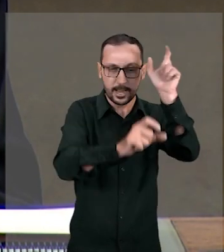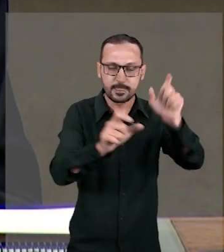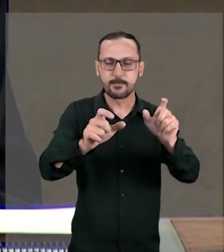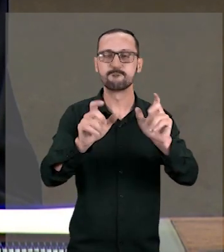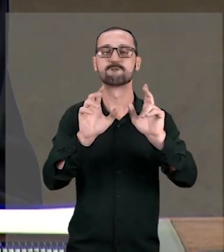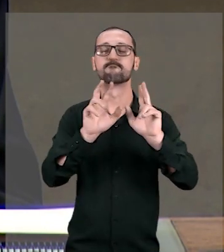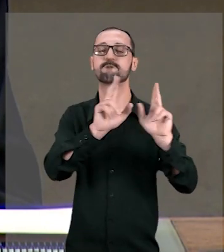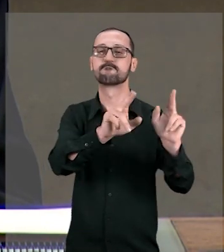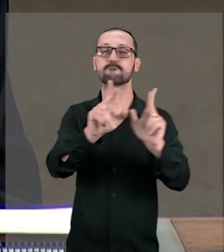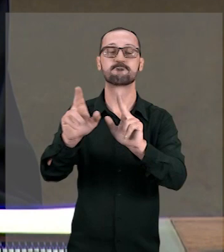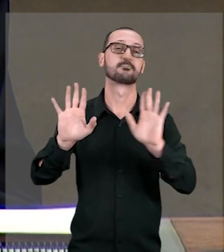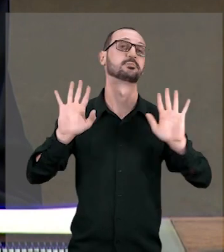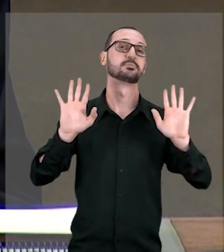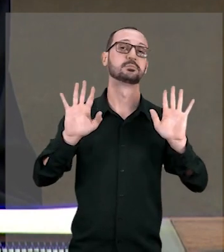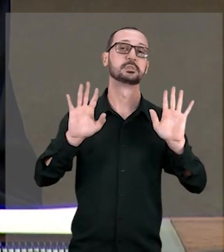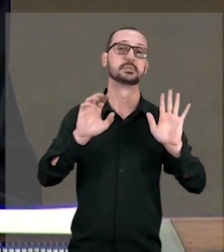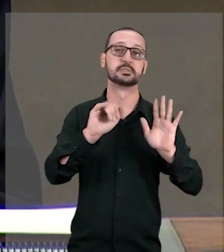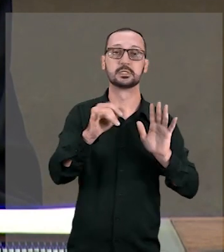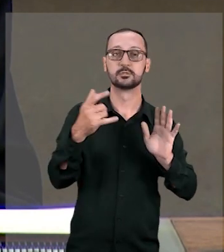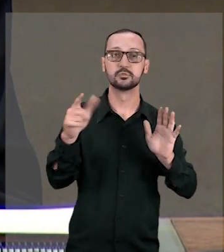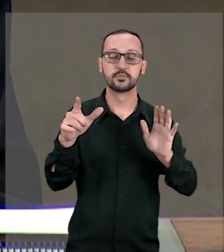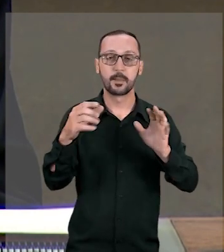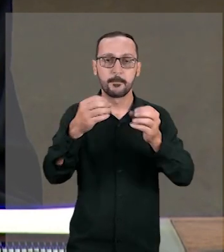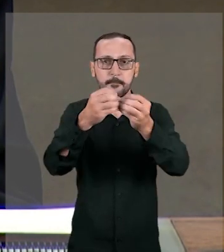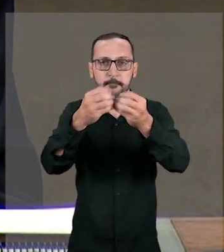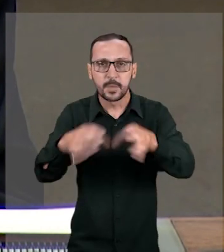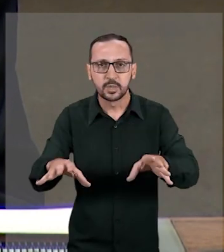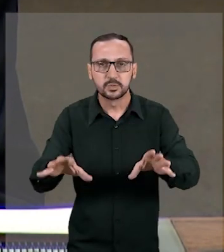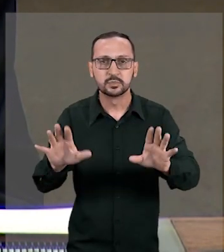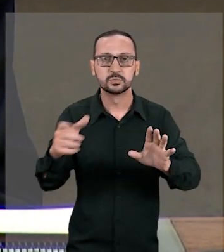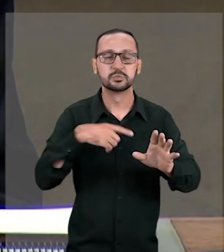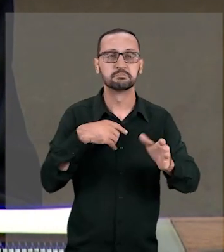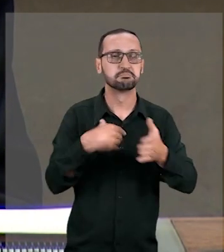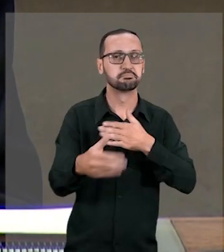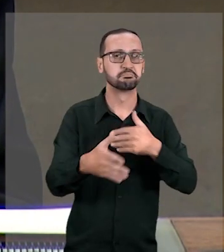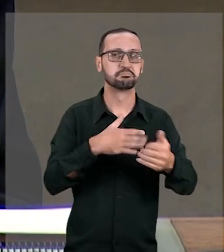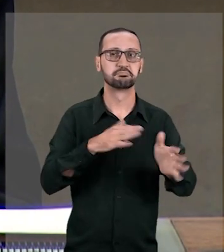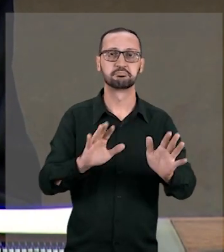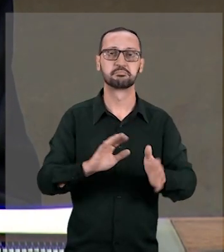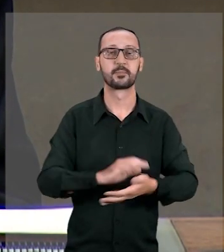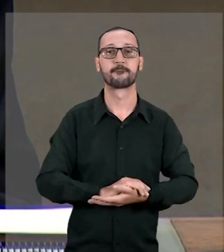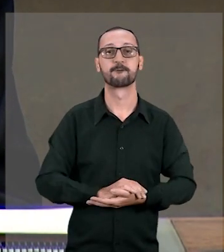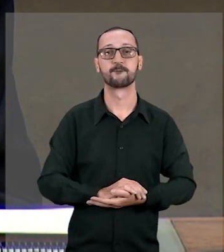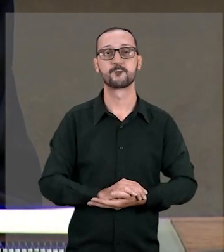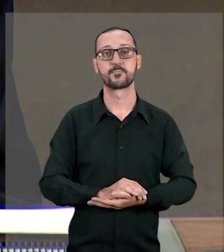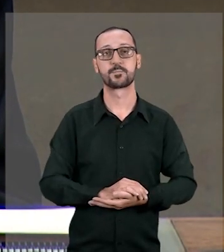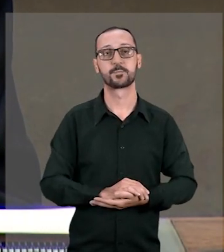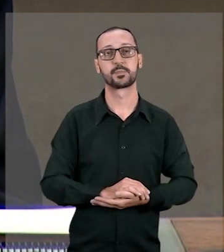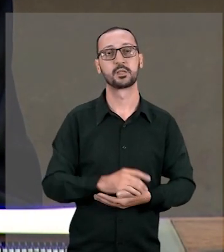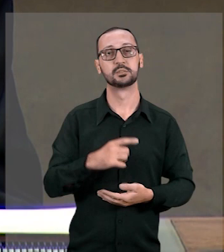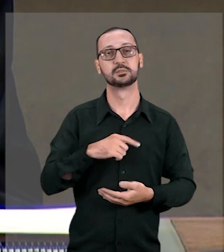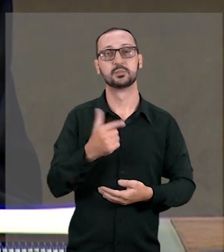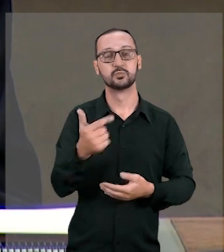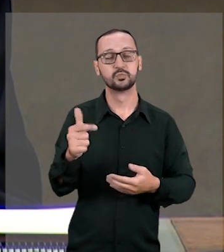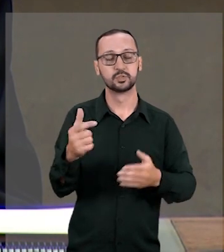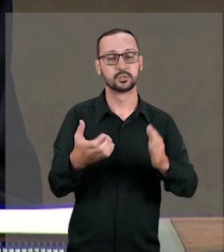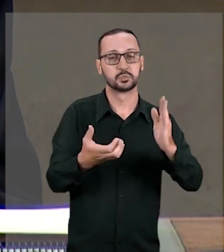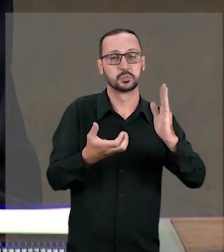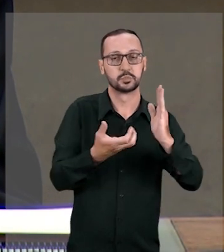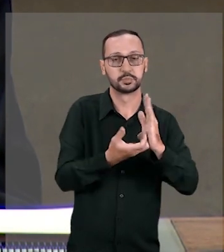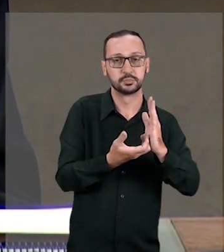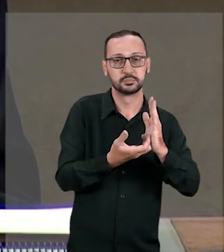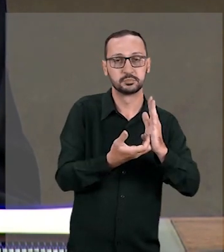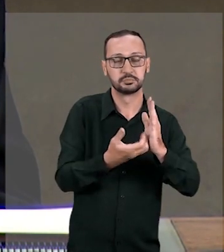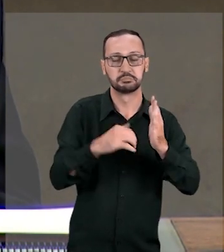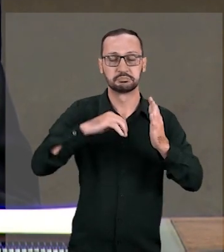são, inclusive, sobretudo, se elas não estiverem prejudicando o direito de ninguém. E, portanto, sem maioria no Congresso